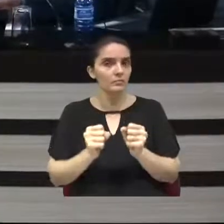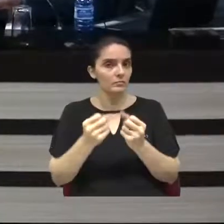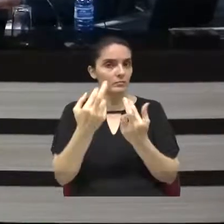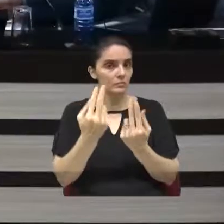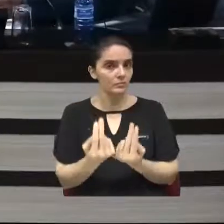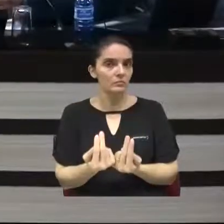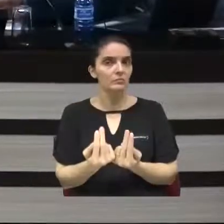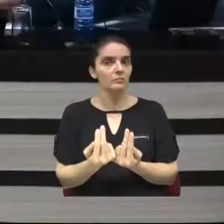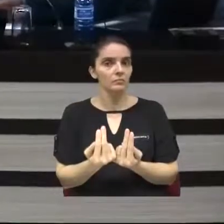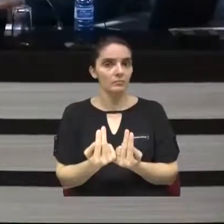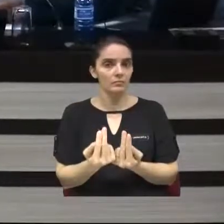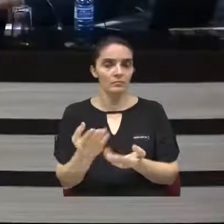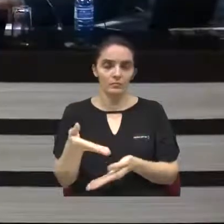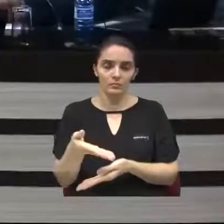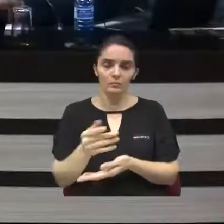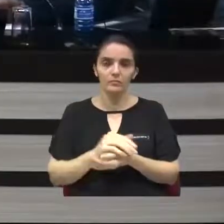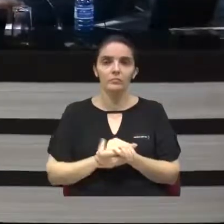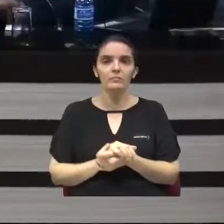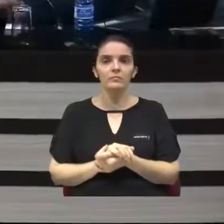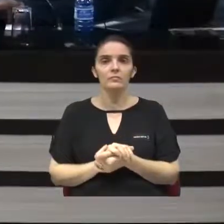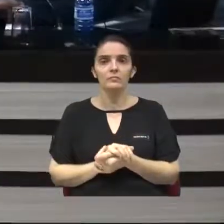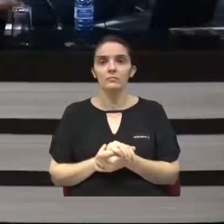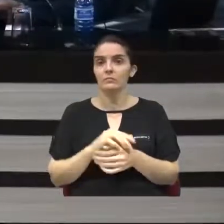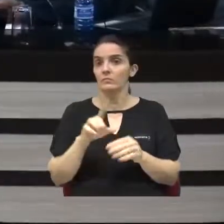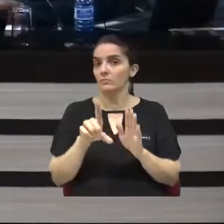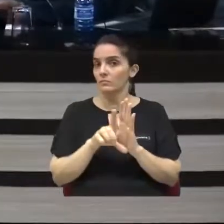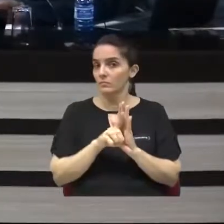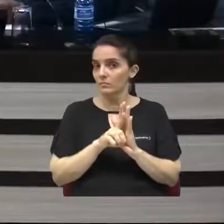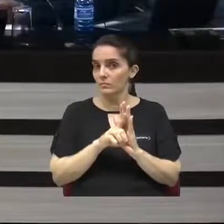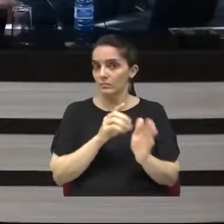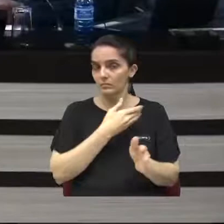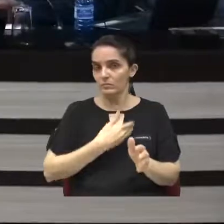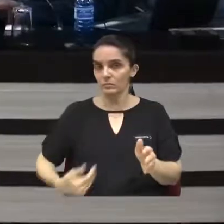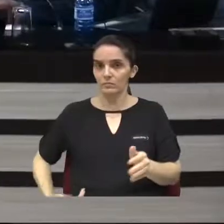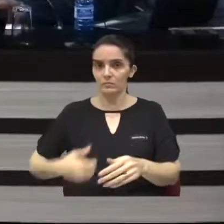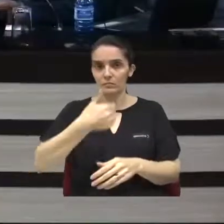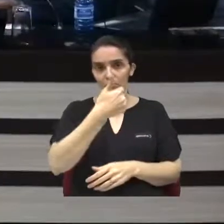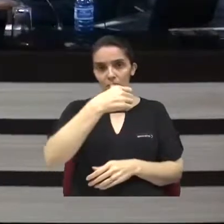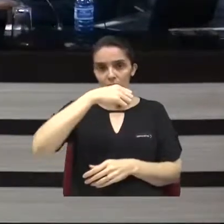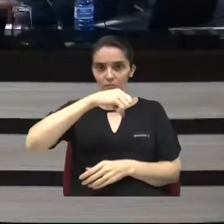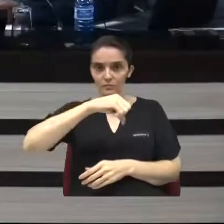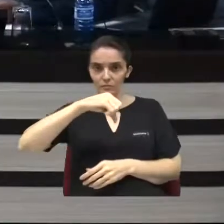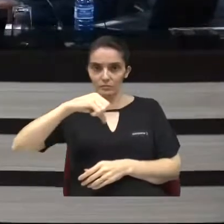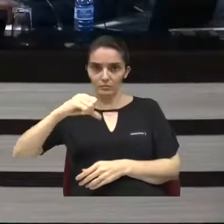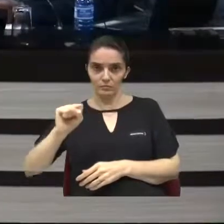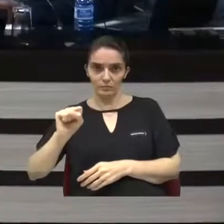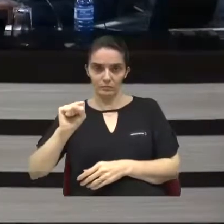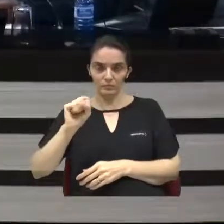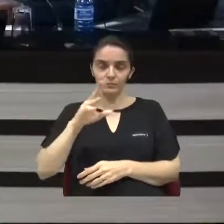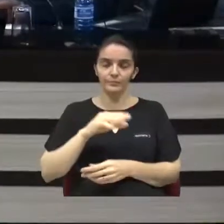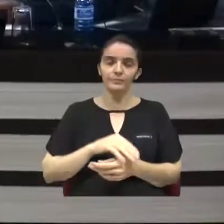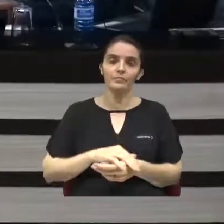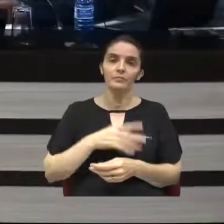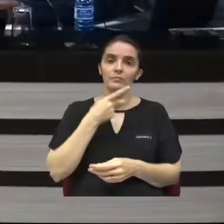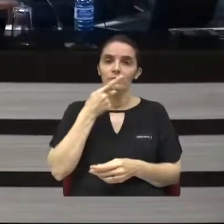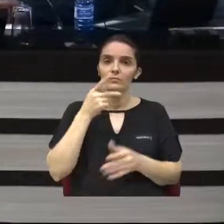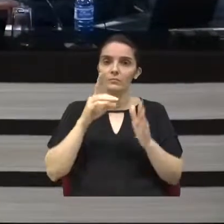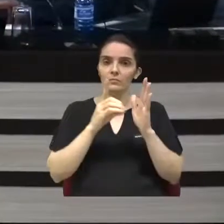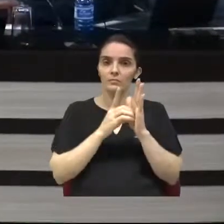caso em comento. A Constituição da República de 1998 recepcionou o